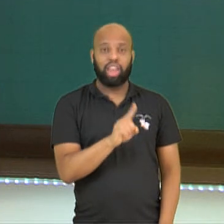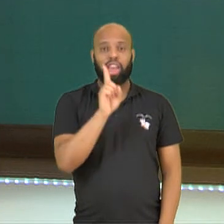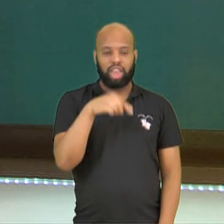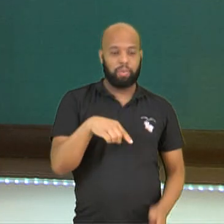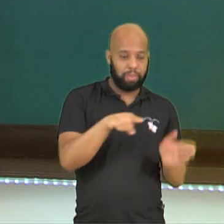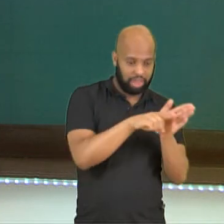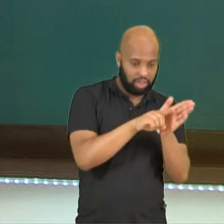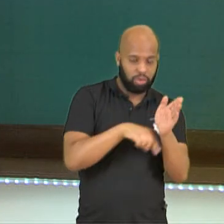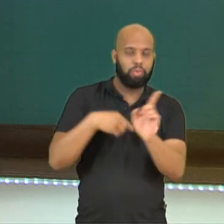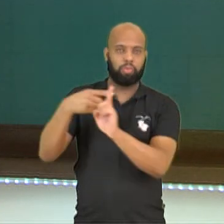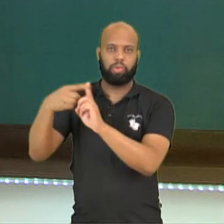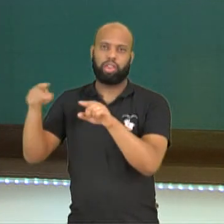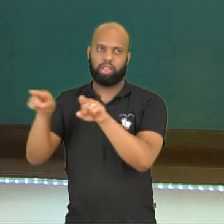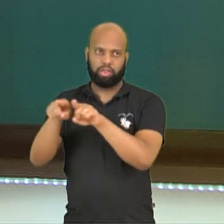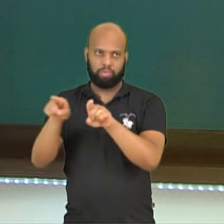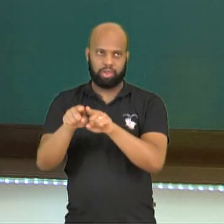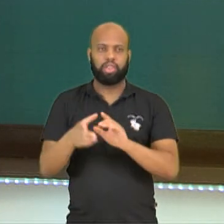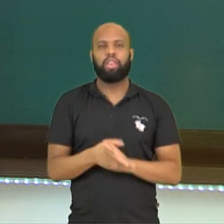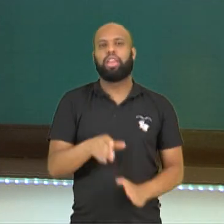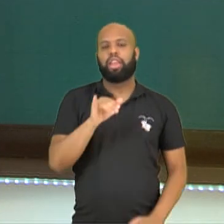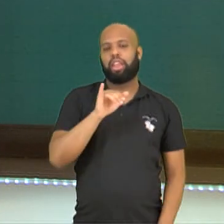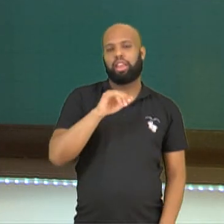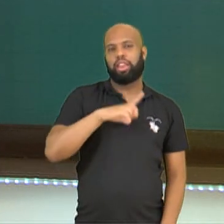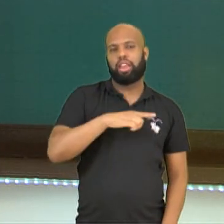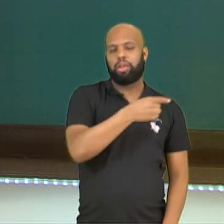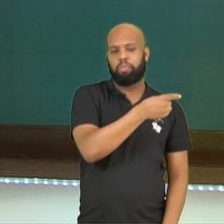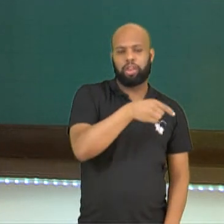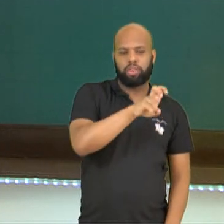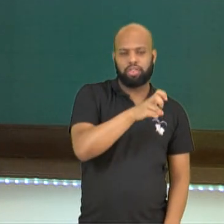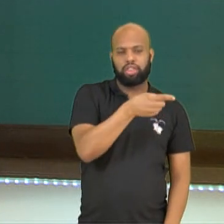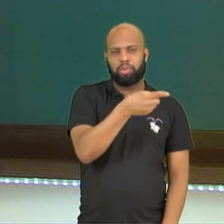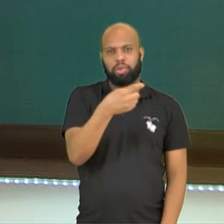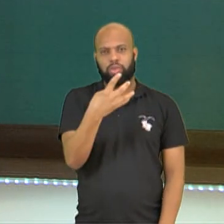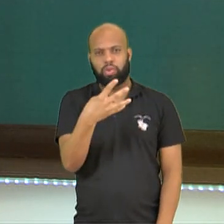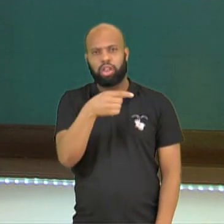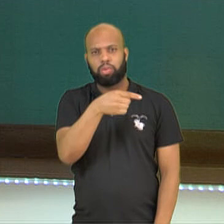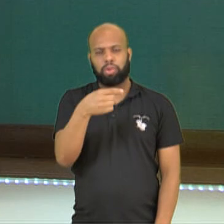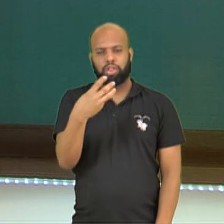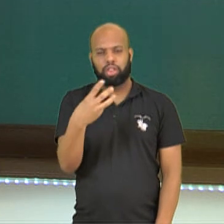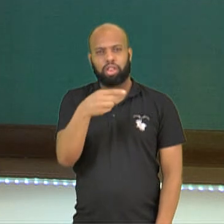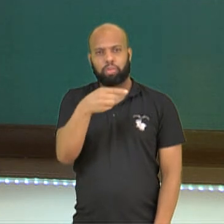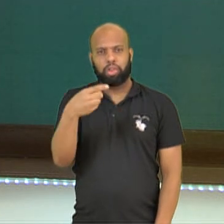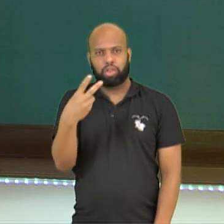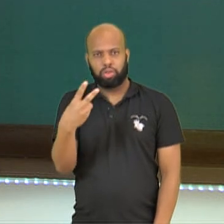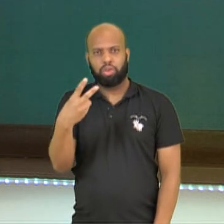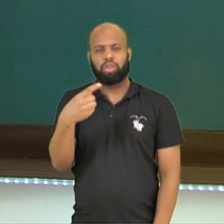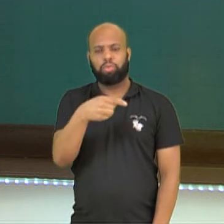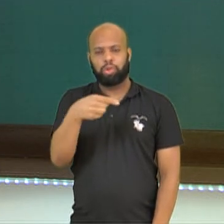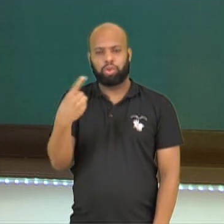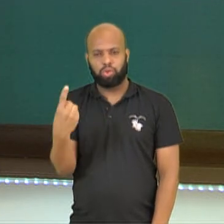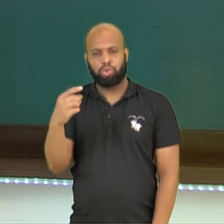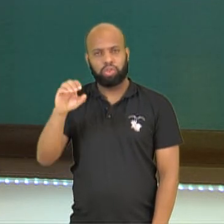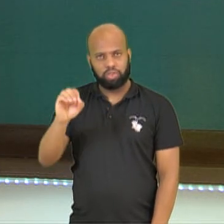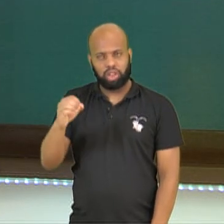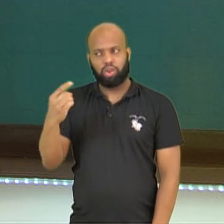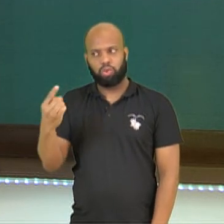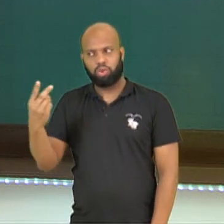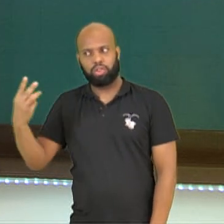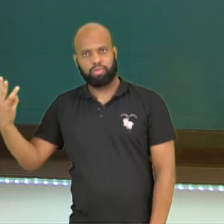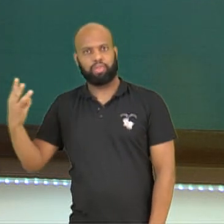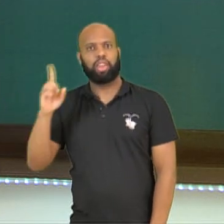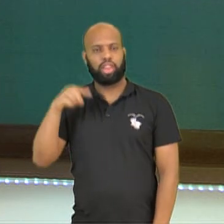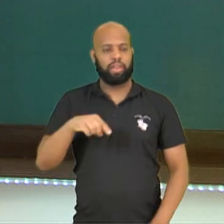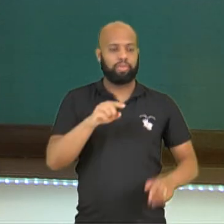os negativos e os positivos. Então, menos 5, menos 4, menos 3, menos 2, menos 1, 0 e deu os positivos, ok? Esses são